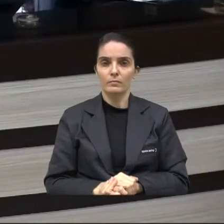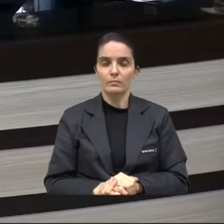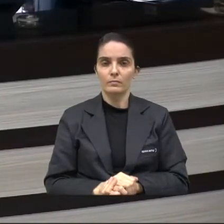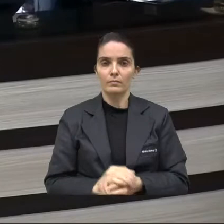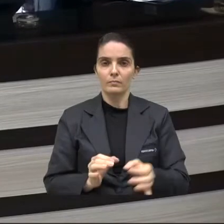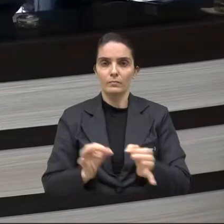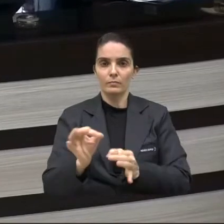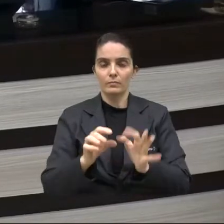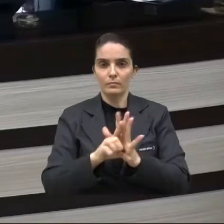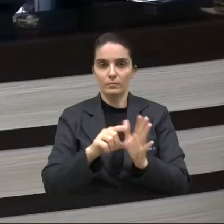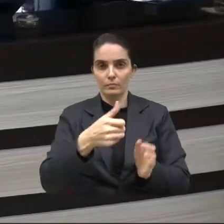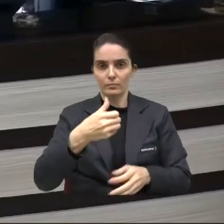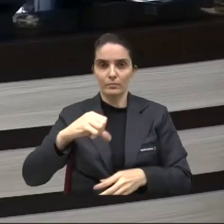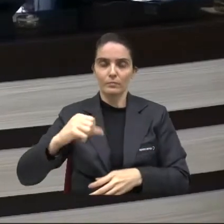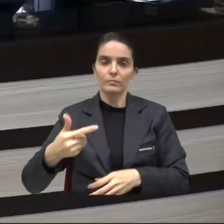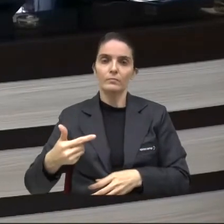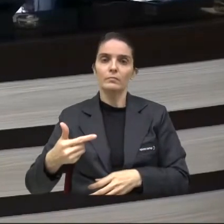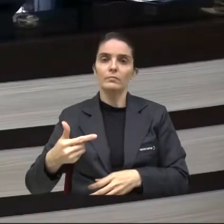Projeto de Lei